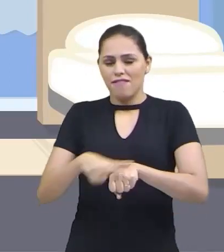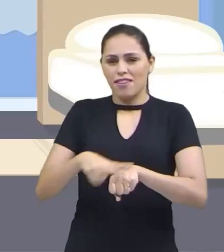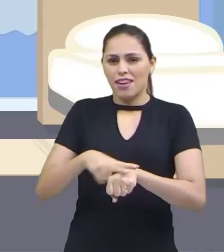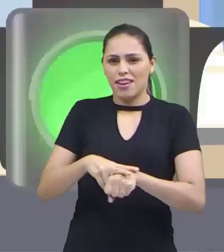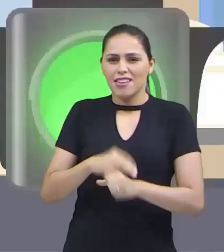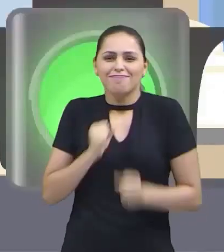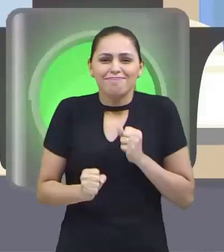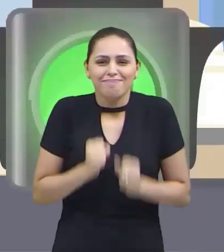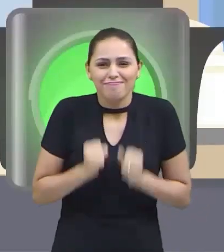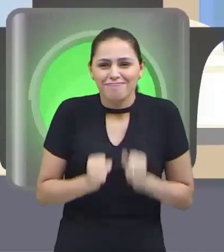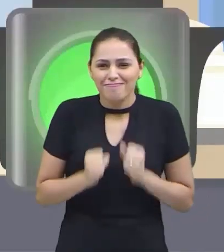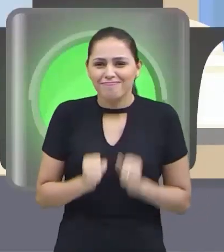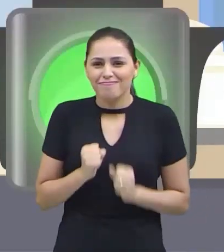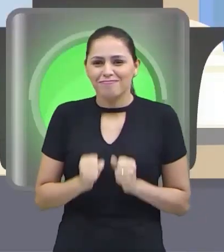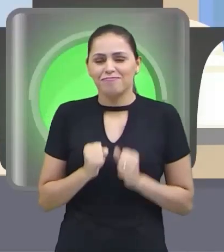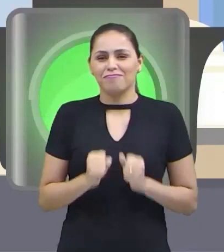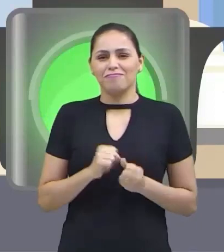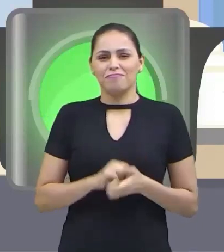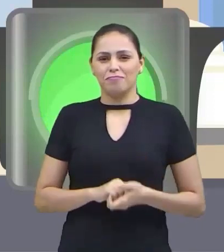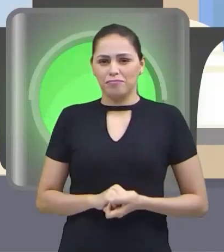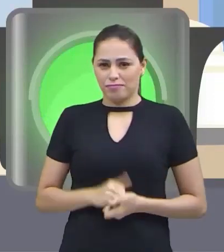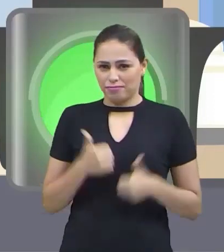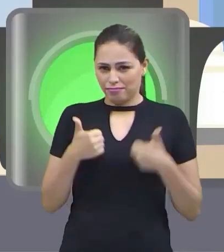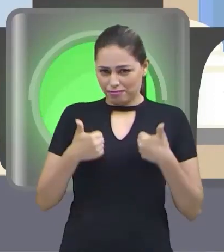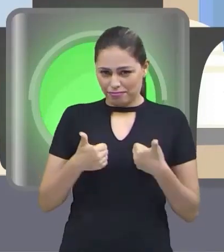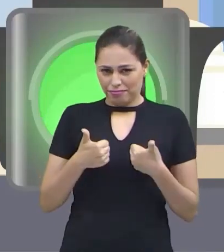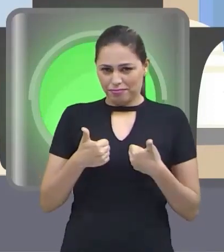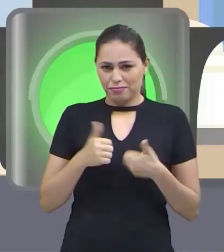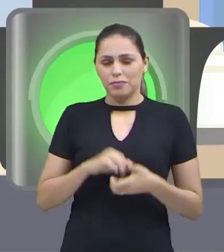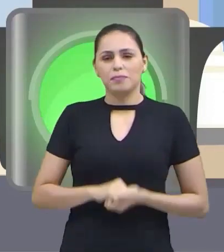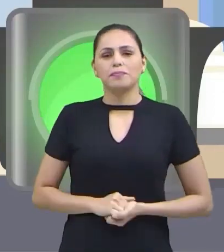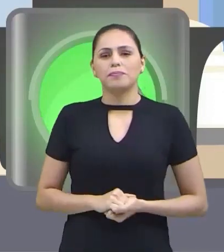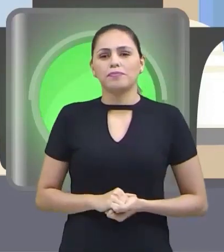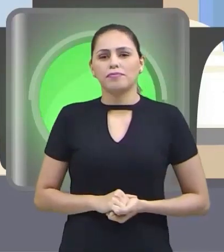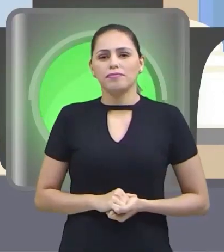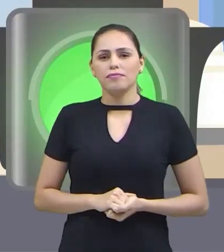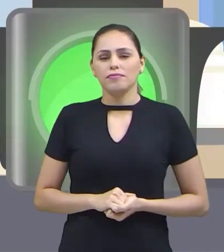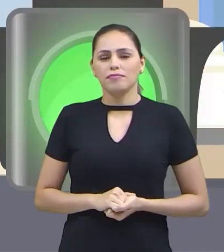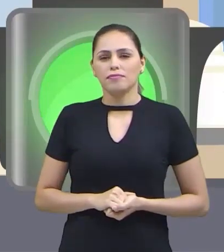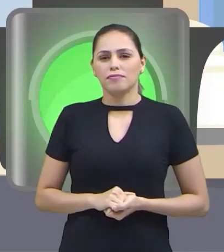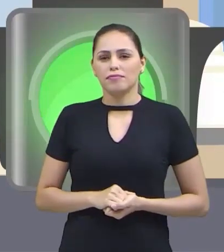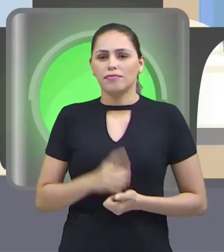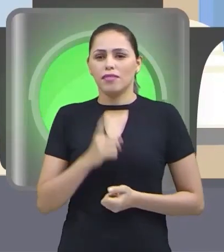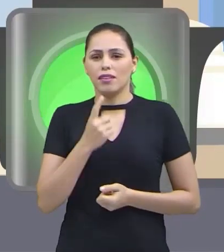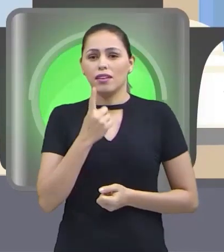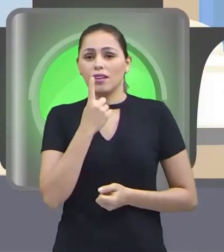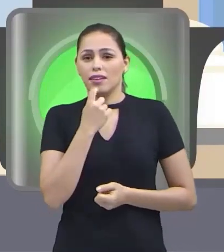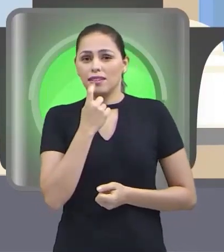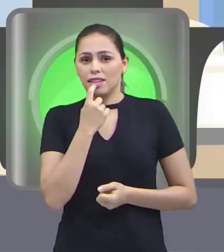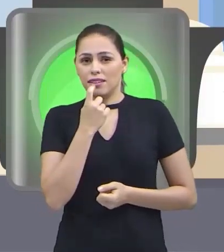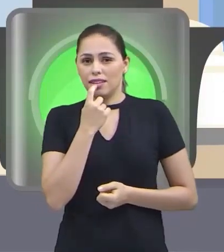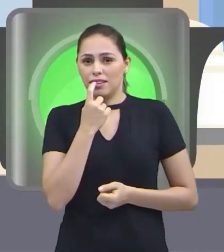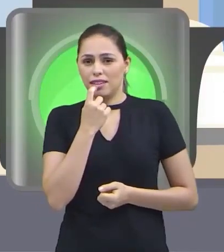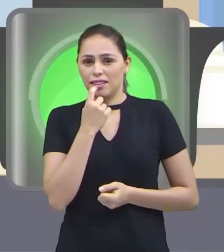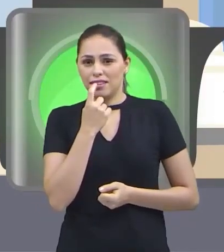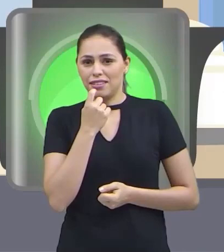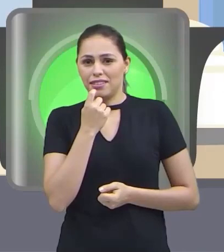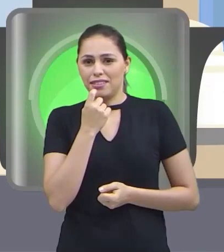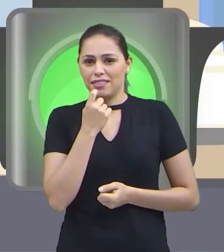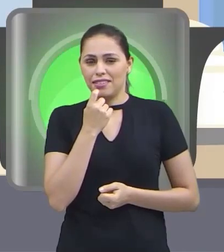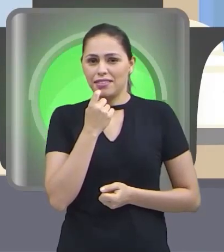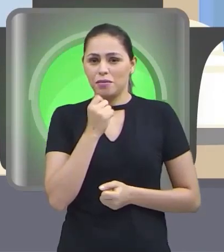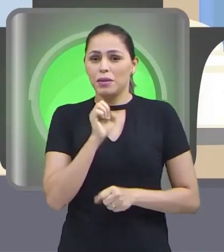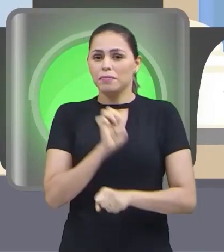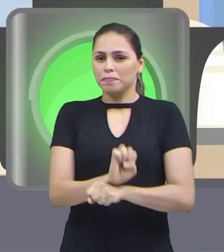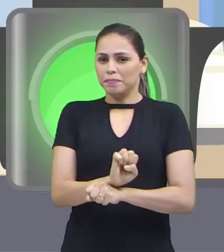vai correr paradinho no lugar. Tá aí o sinal. Então, o sinal tá vermelho. Então a